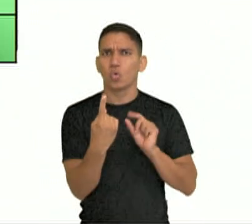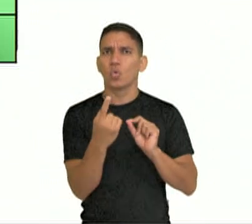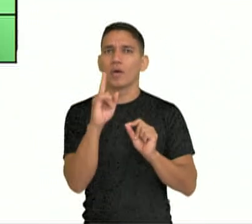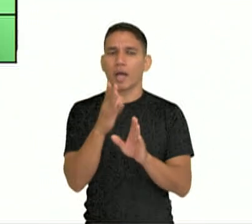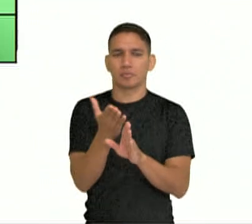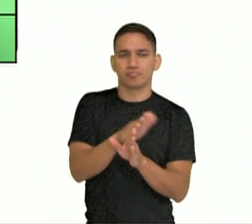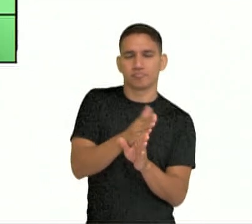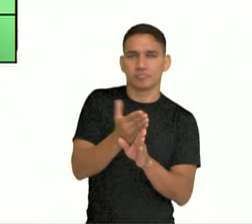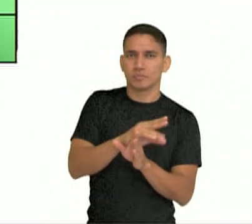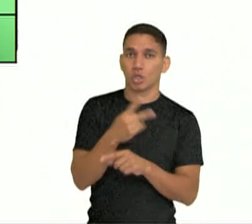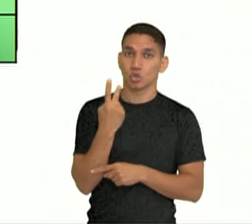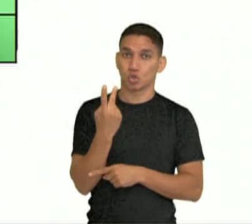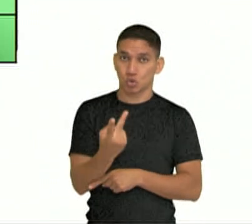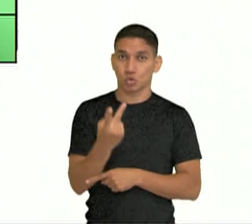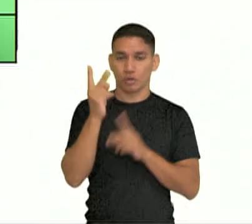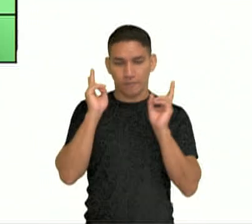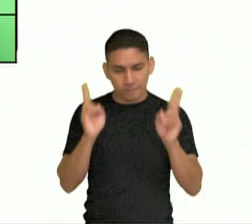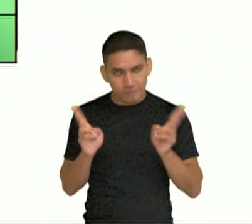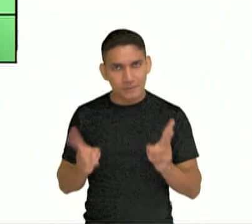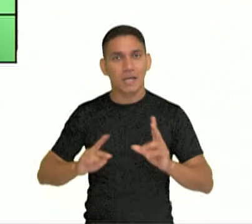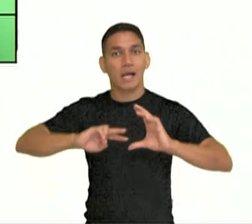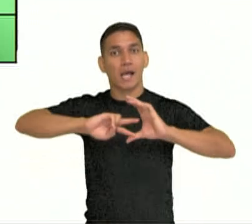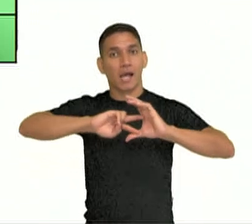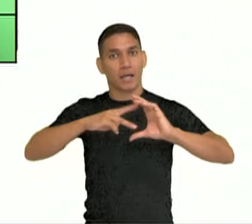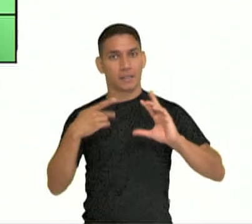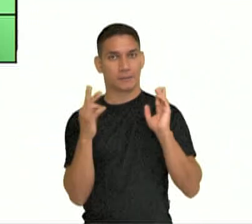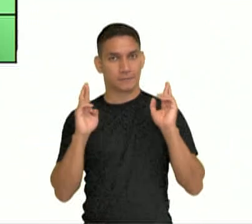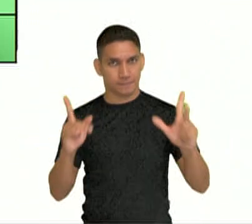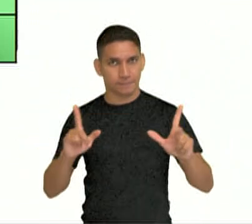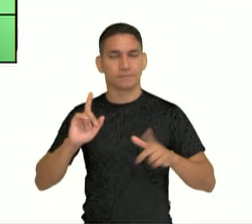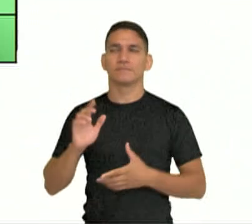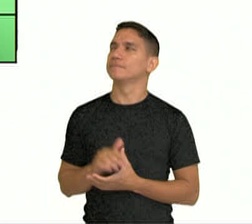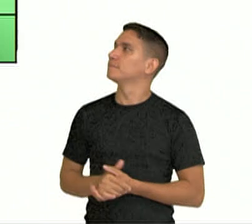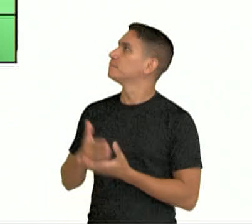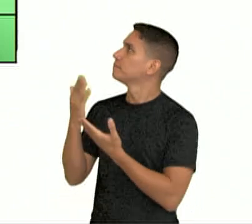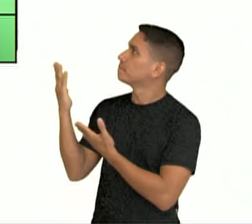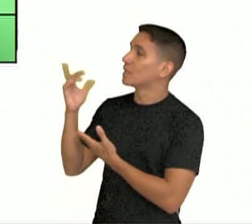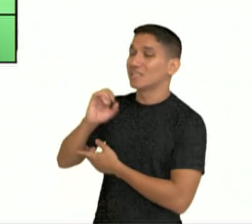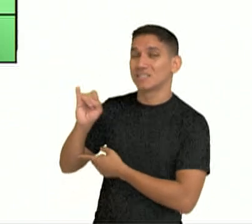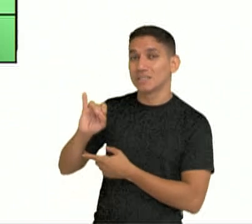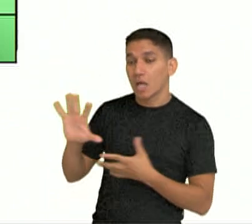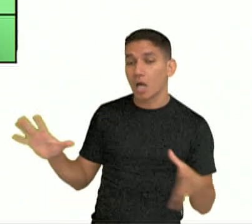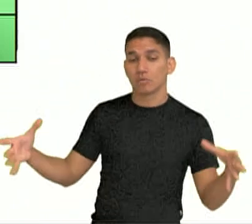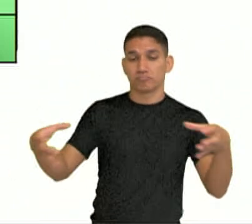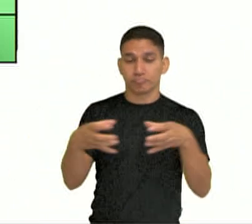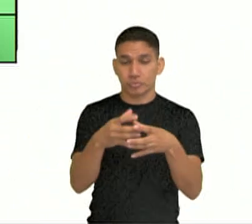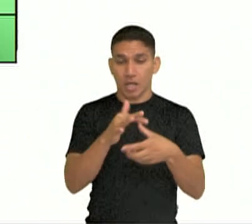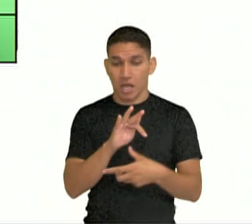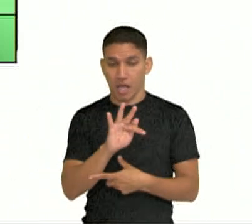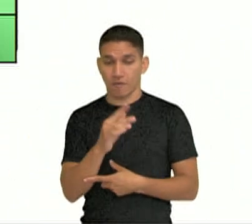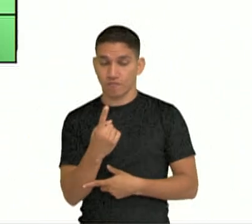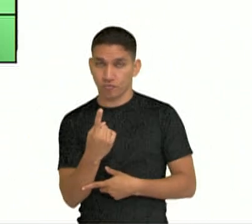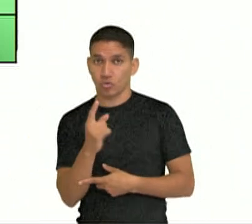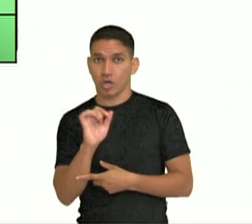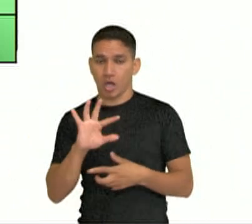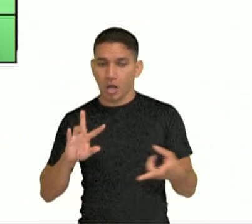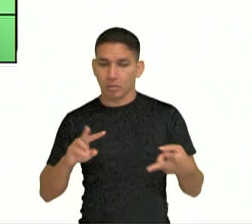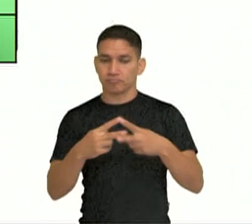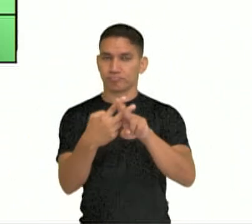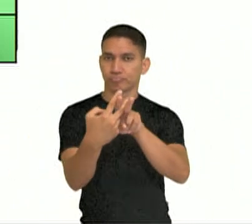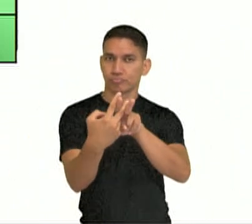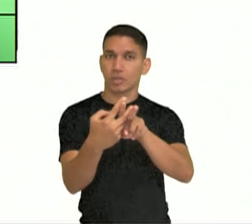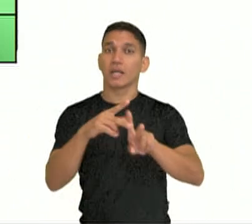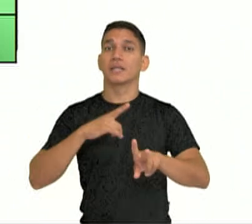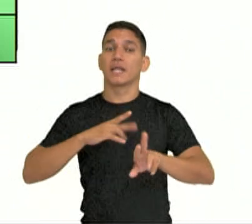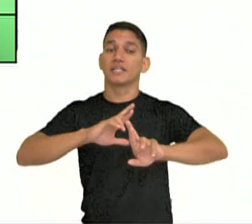duplamente heterozigoto. Aqui nas letrinhas, Vzão, Vzinho, Rzão, Rzinho. Se eu pego esses indivíduos de F1 e faço o cruzamento, eu tenho